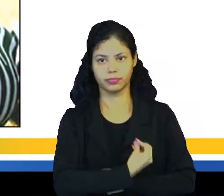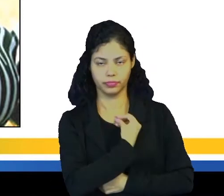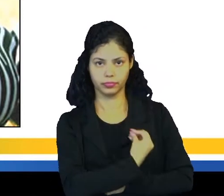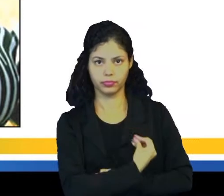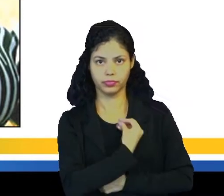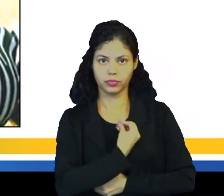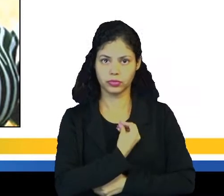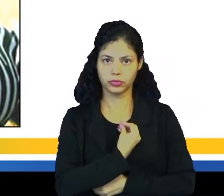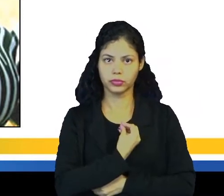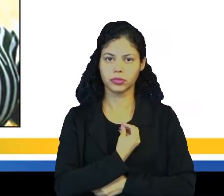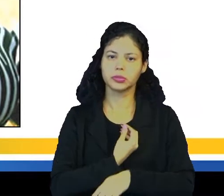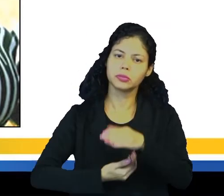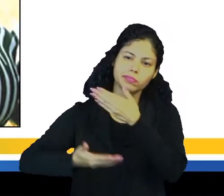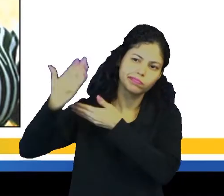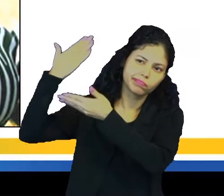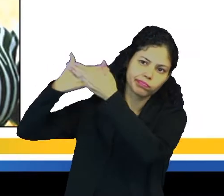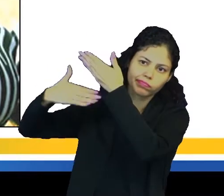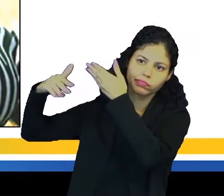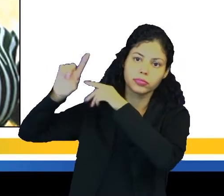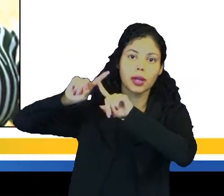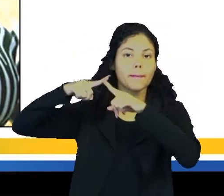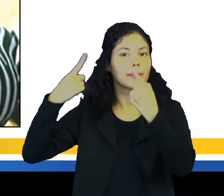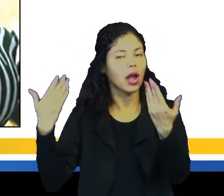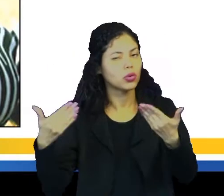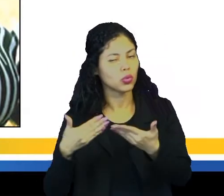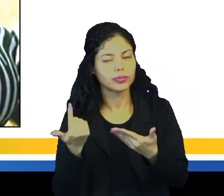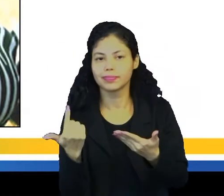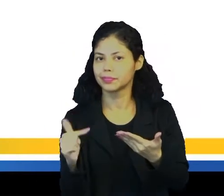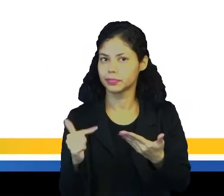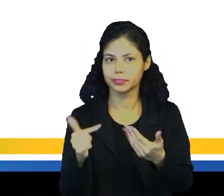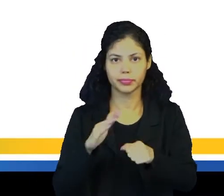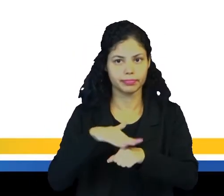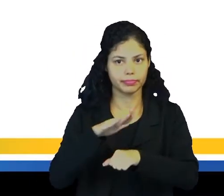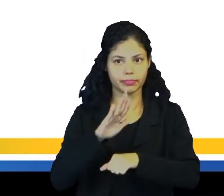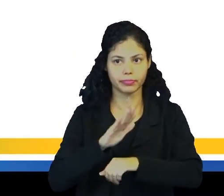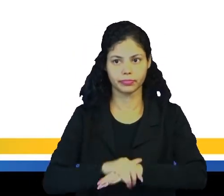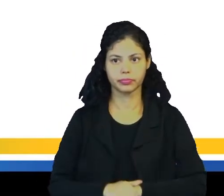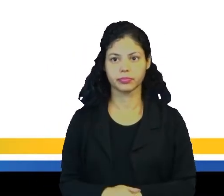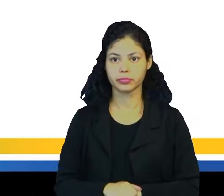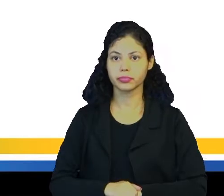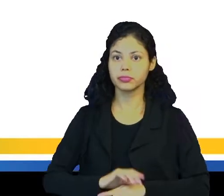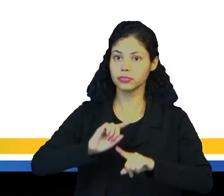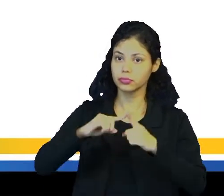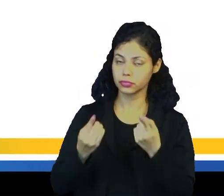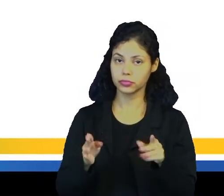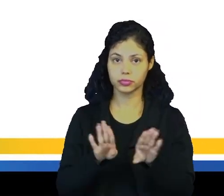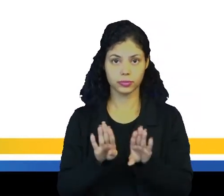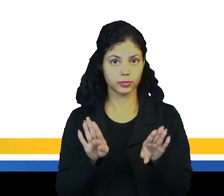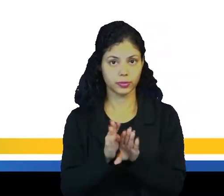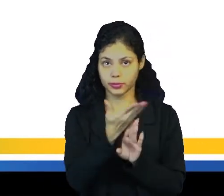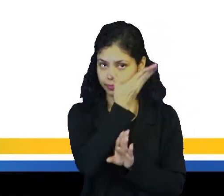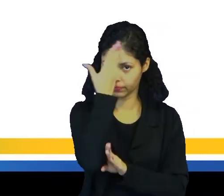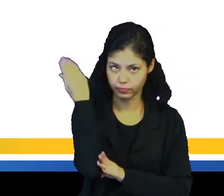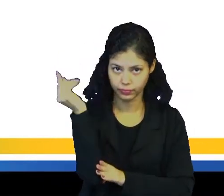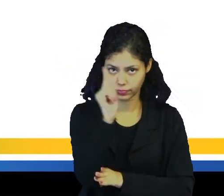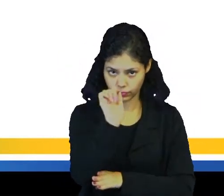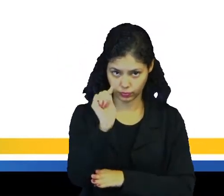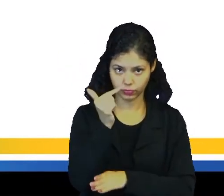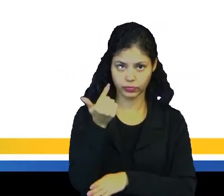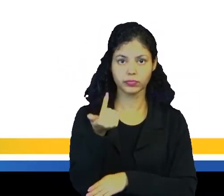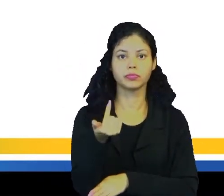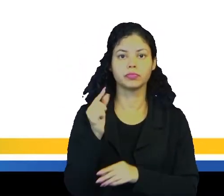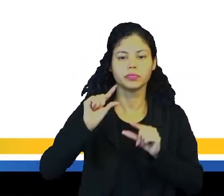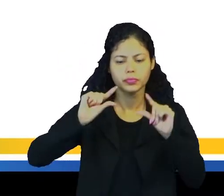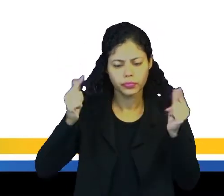viveram em uma outra época, mas que hoje não existem mais. Mas a gente também não pode esquecer de outros